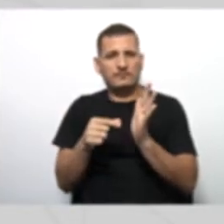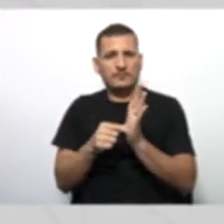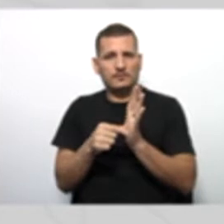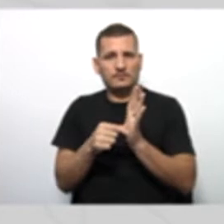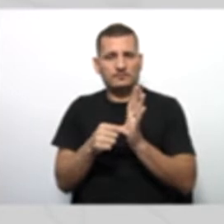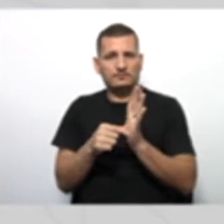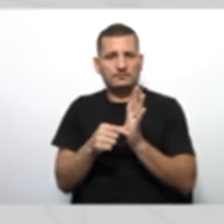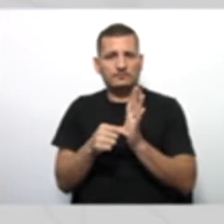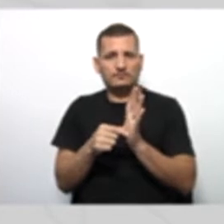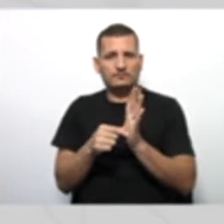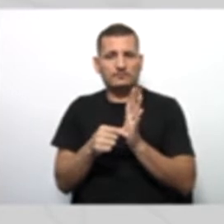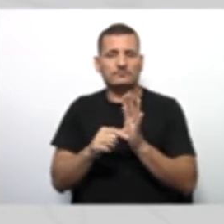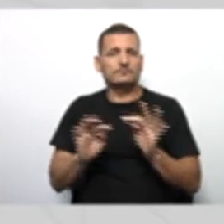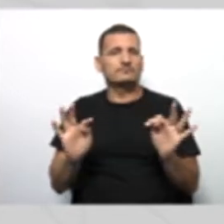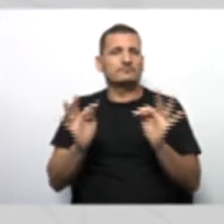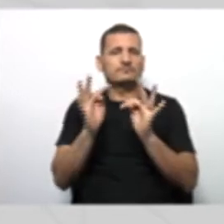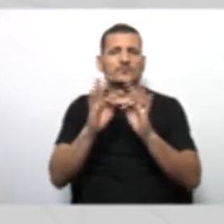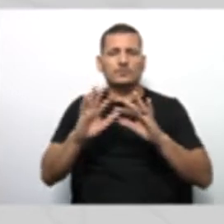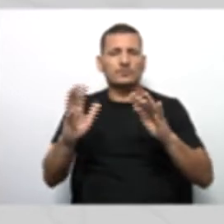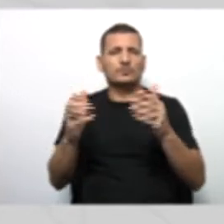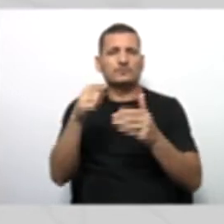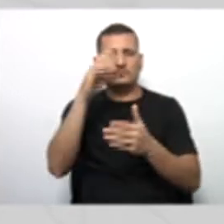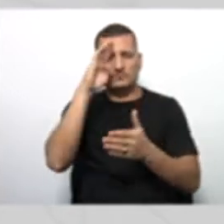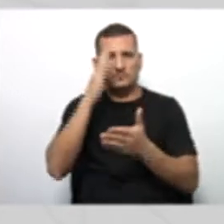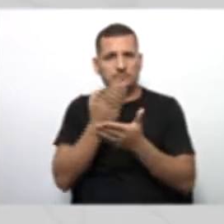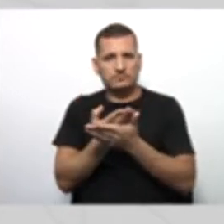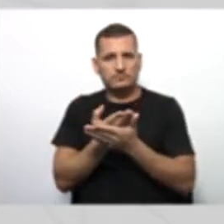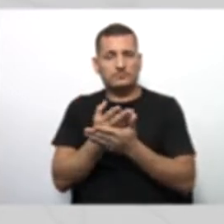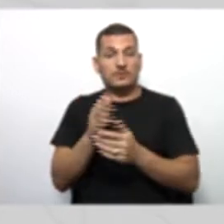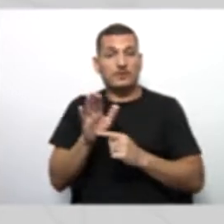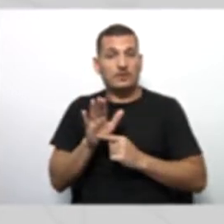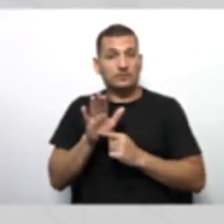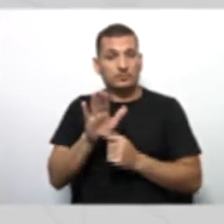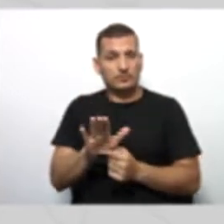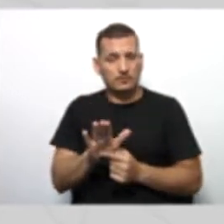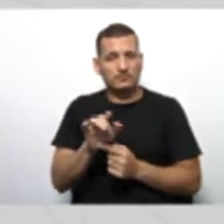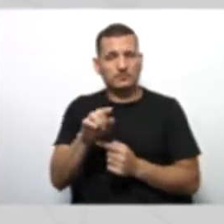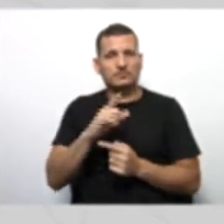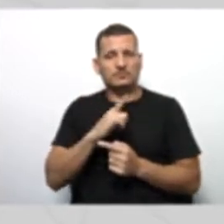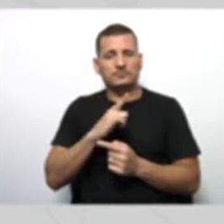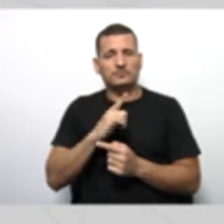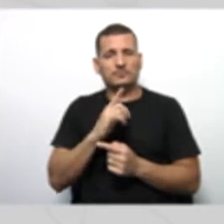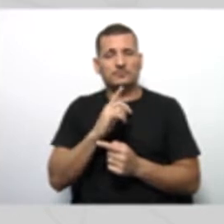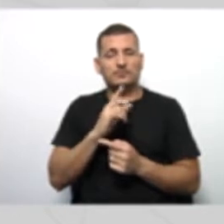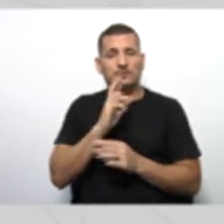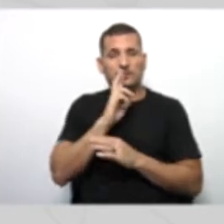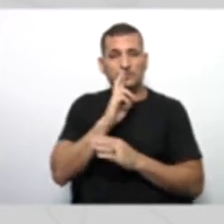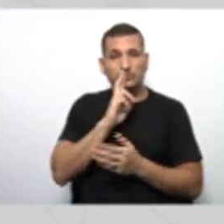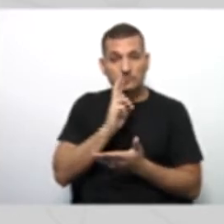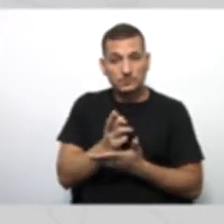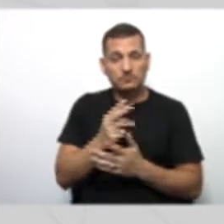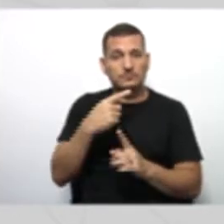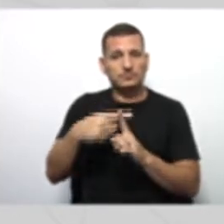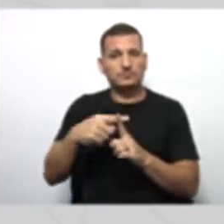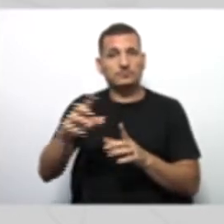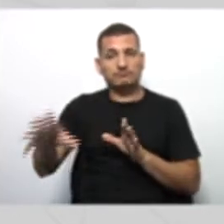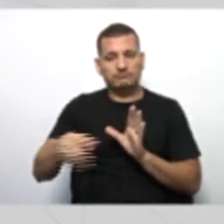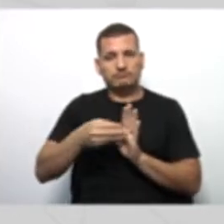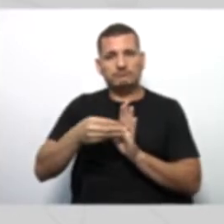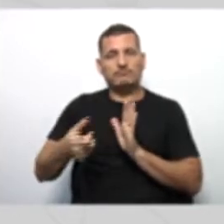tudo aquilo que você acredita que vai te dar ajuda para trazer resultados positivos, você vai trazer para perto de